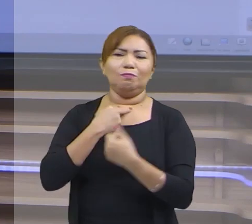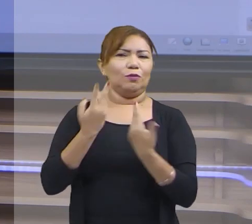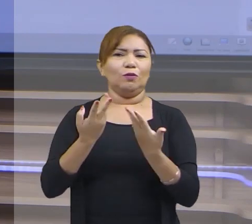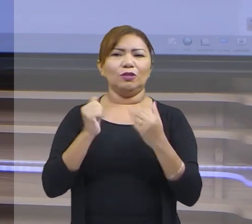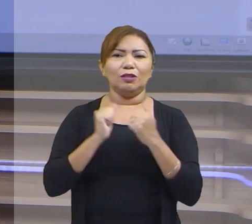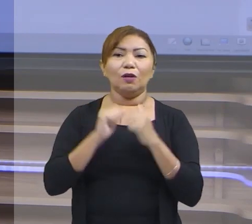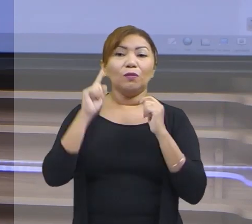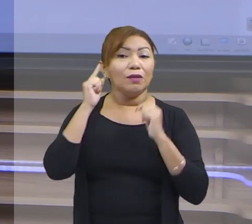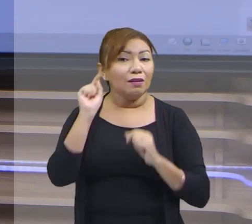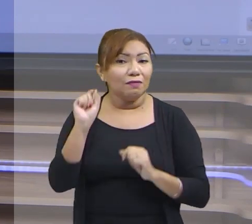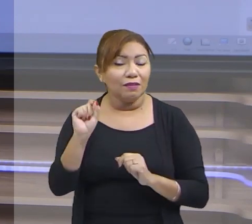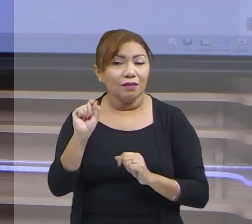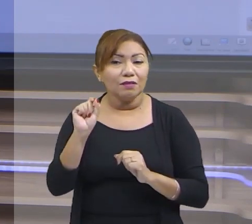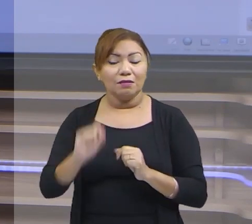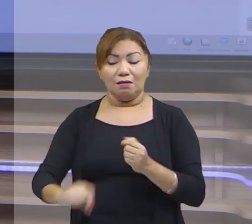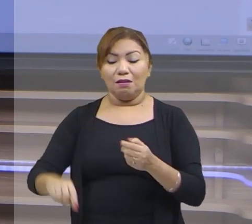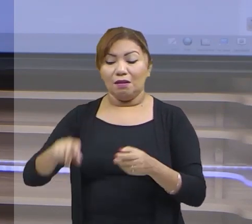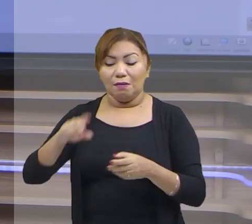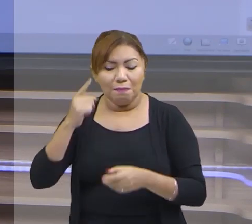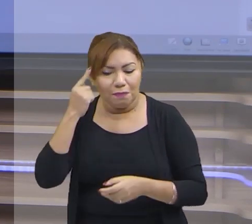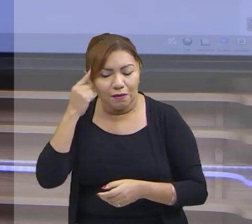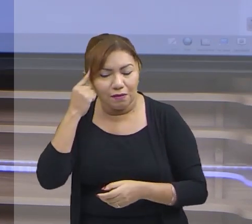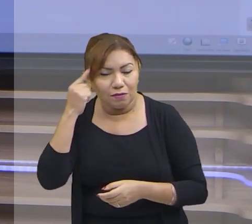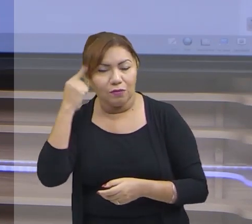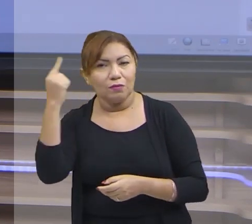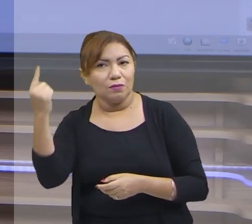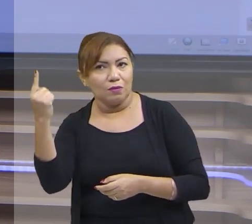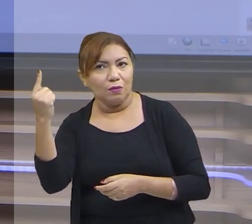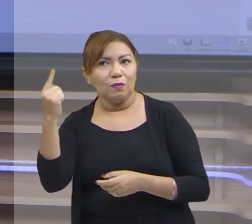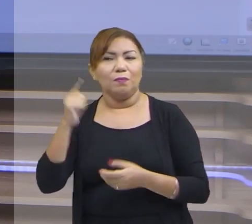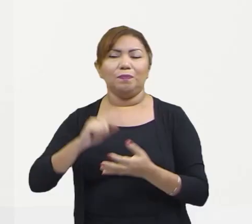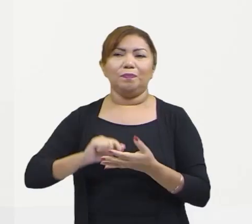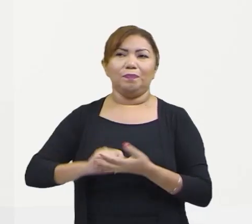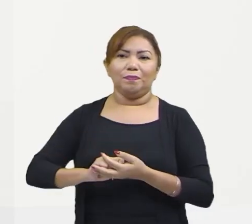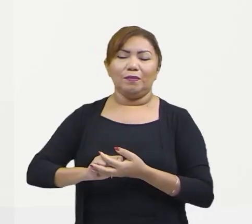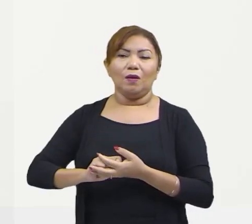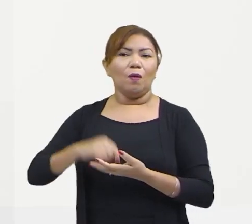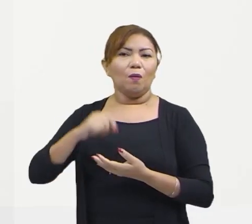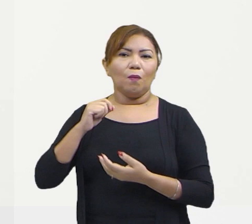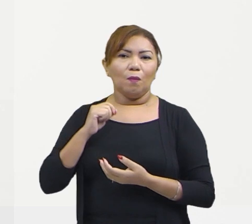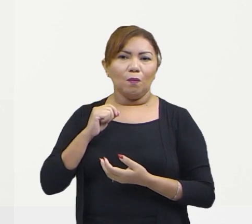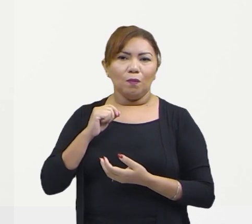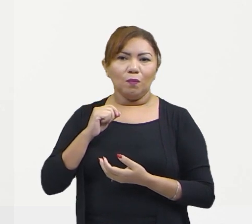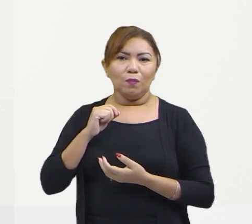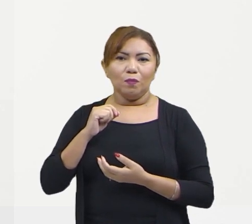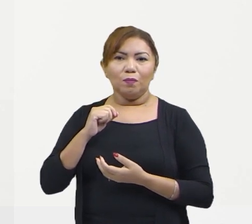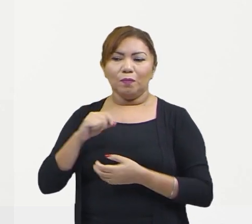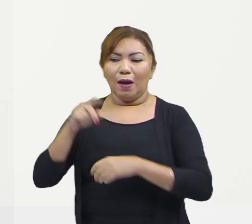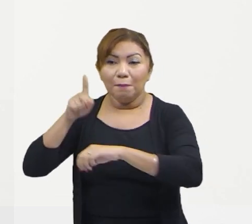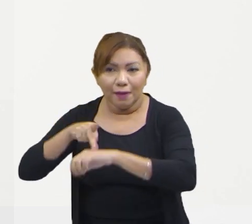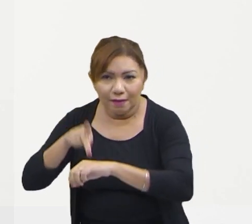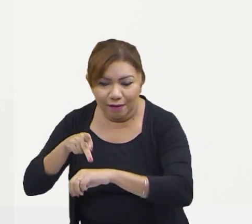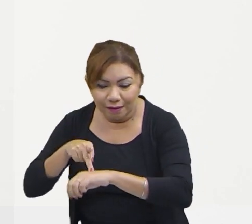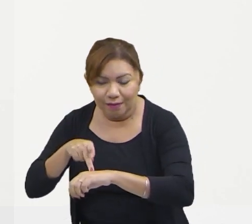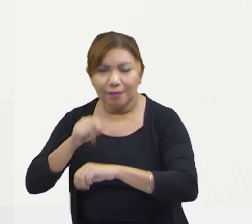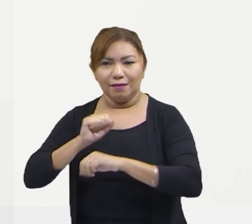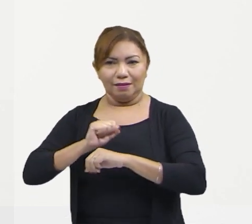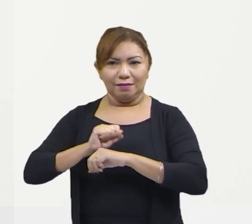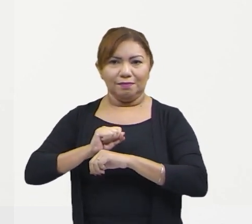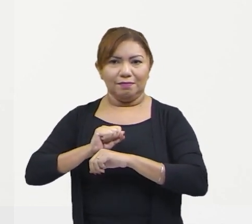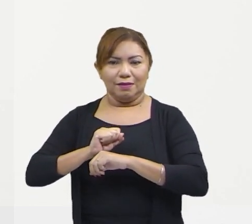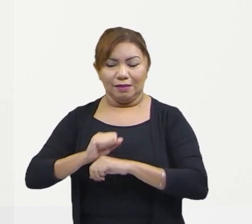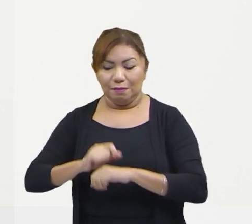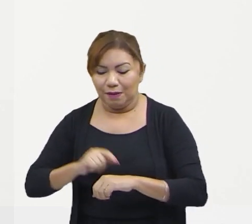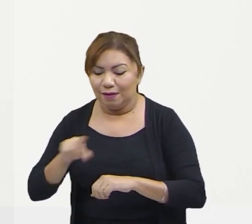será que eu vou fazer essa contagem? Aí ele inventou a história da pedrinha. Eles